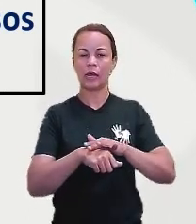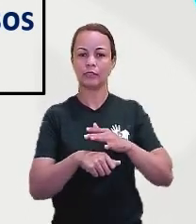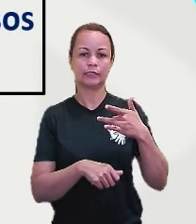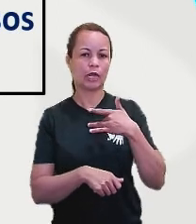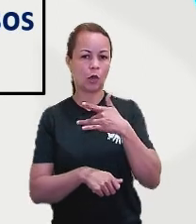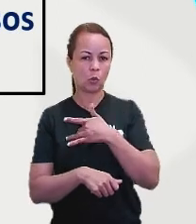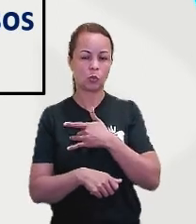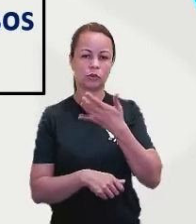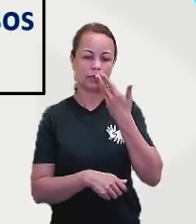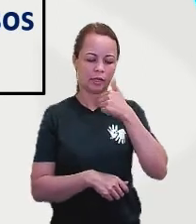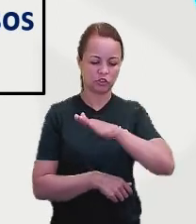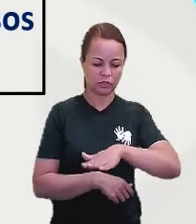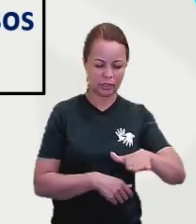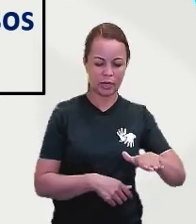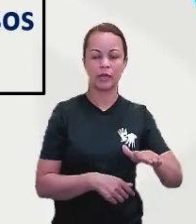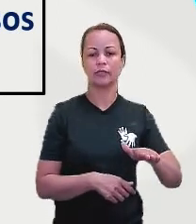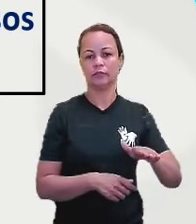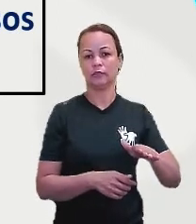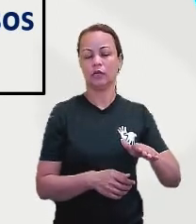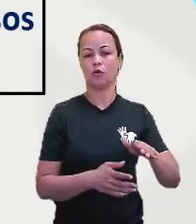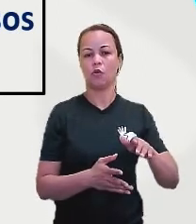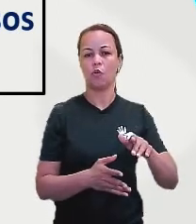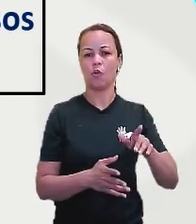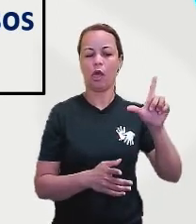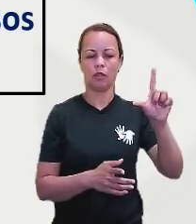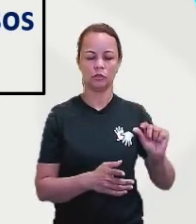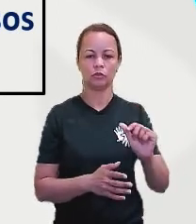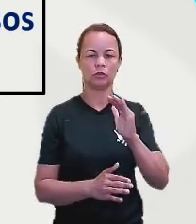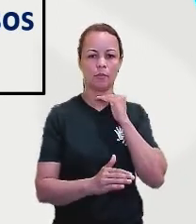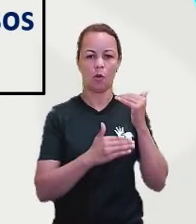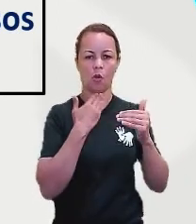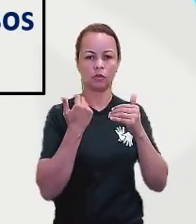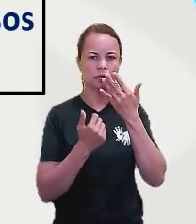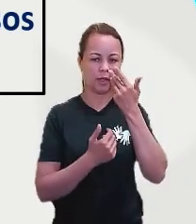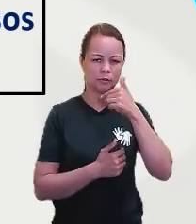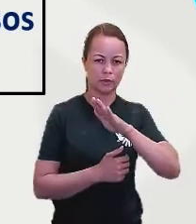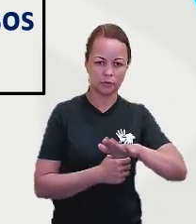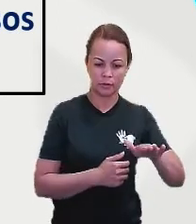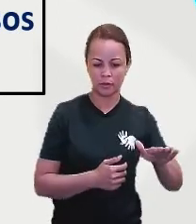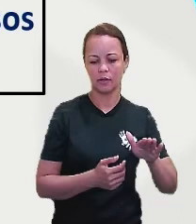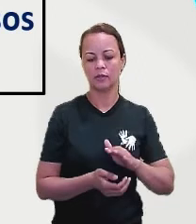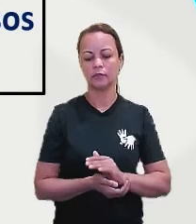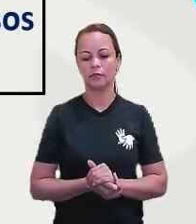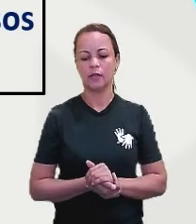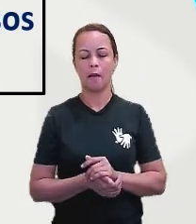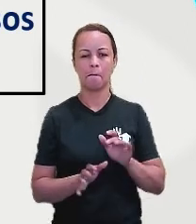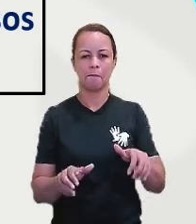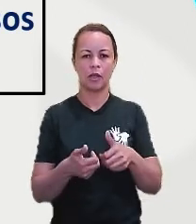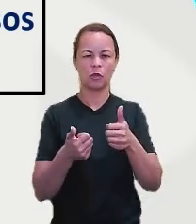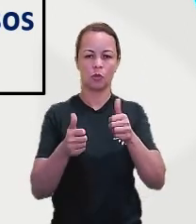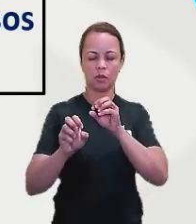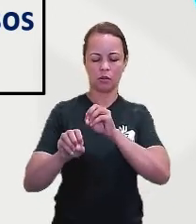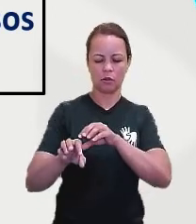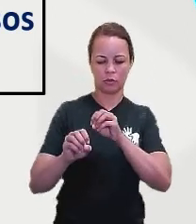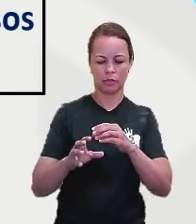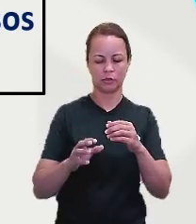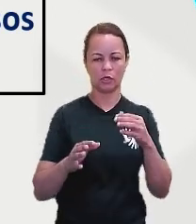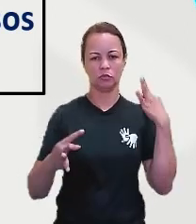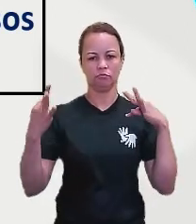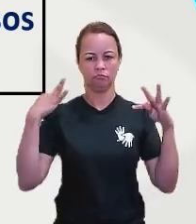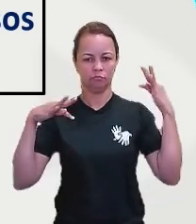infantil, com redução da mortalidade infantil, melhorias na educação, na expansão do